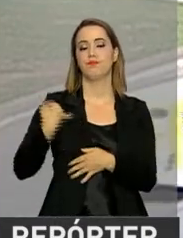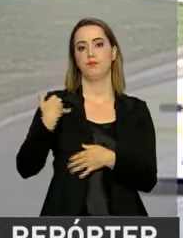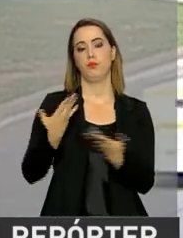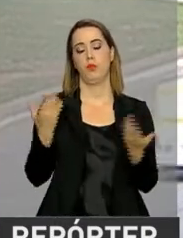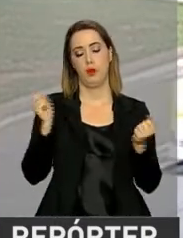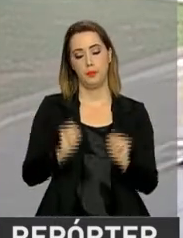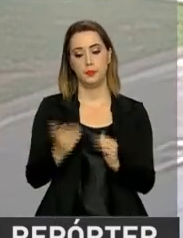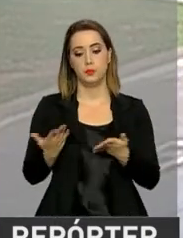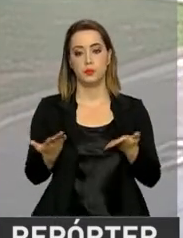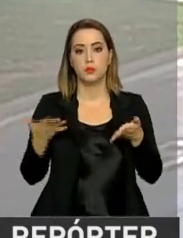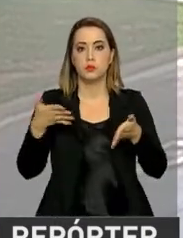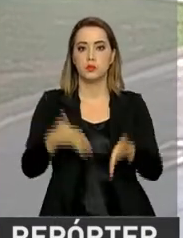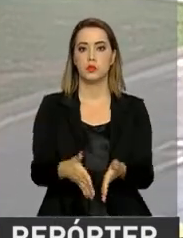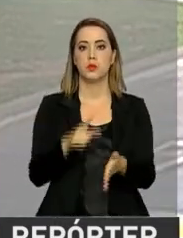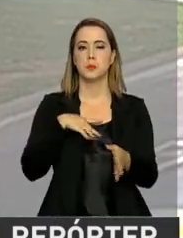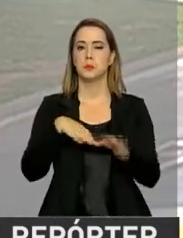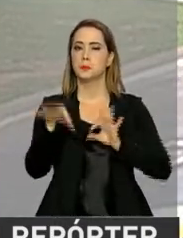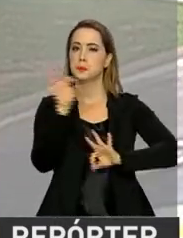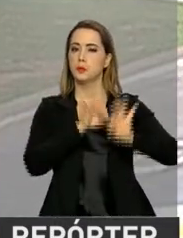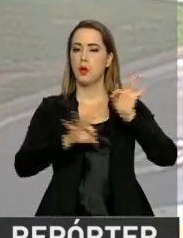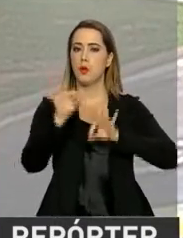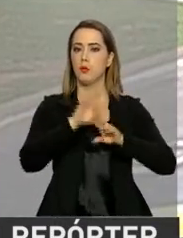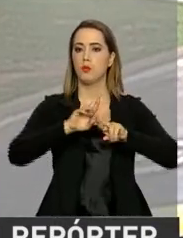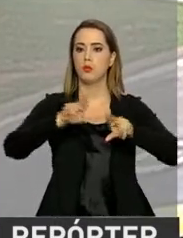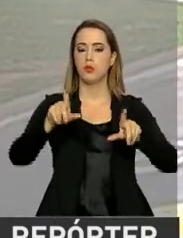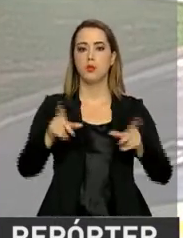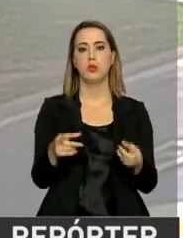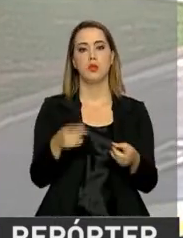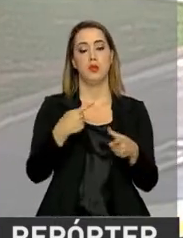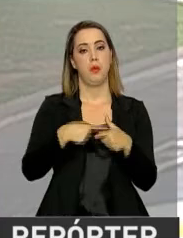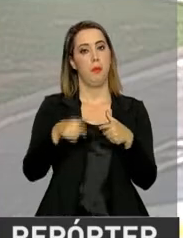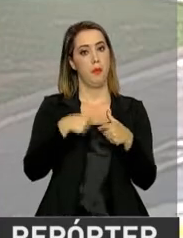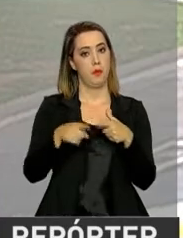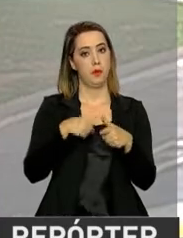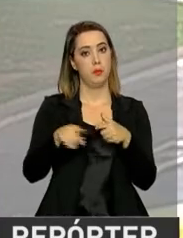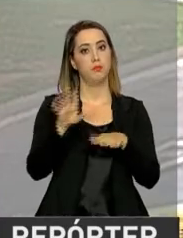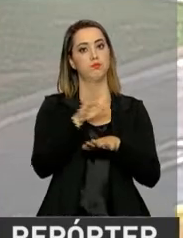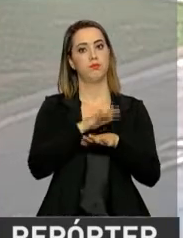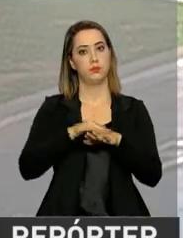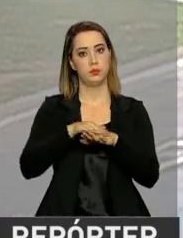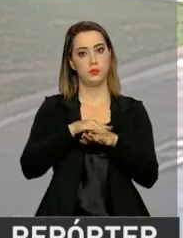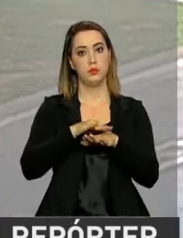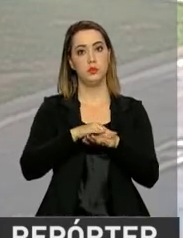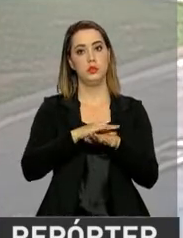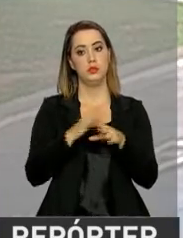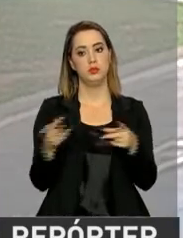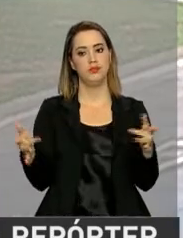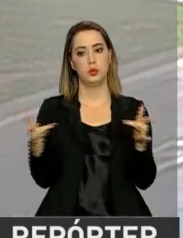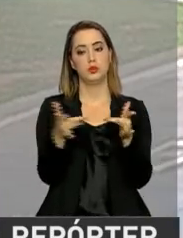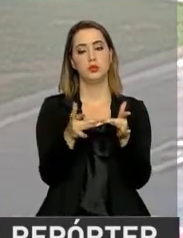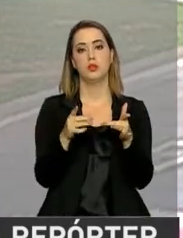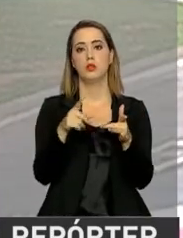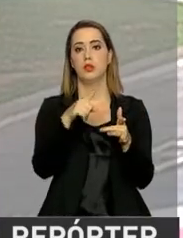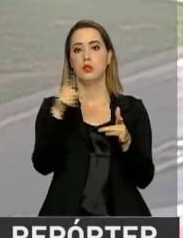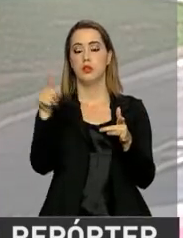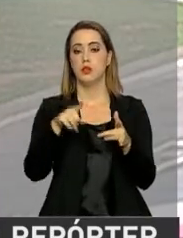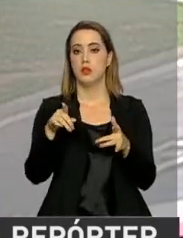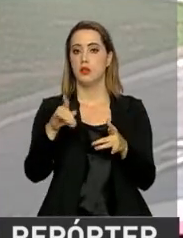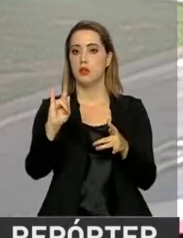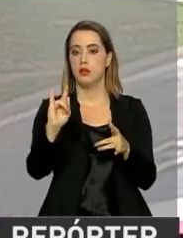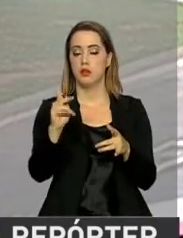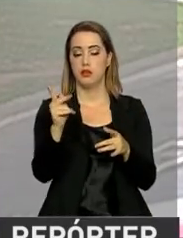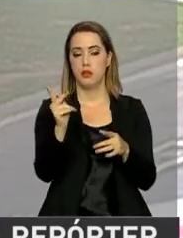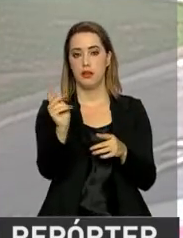de mais crianças no monitoramento de síndromes associadas à infecção pelo vírus Zika, como problemas na audição,